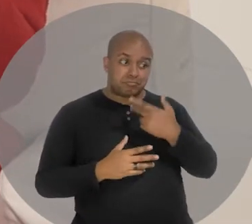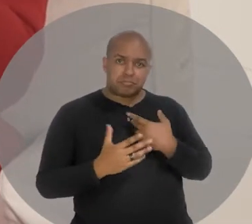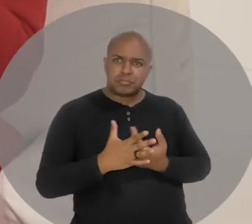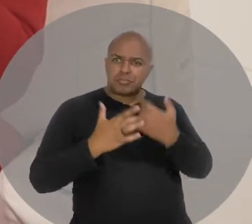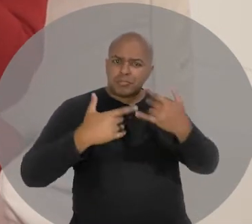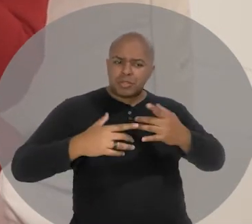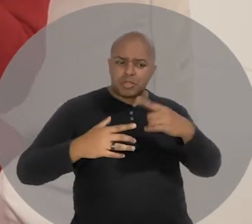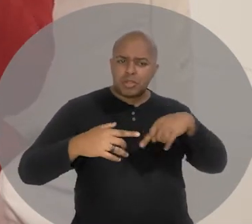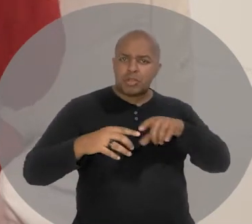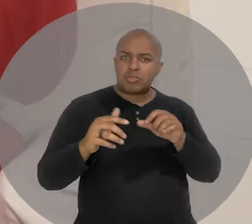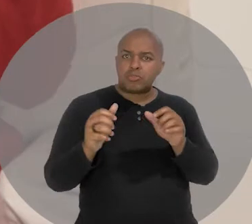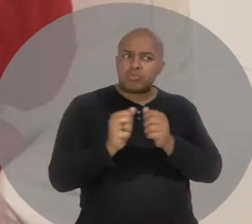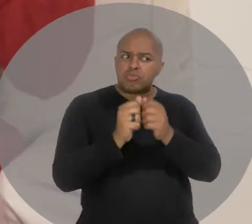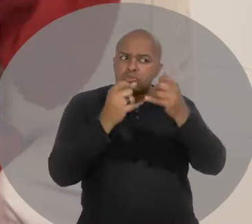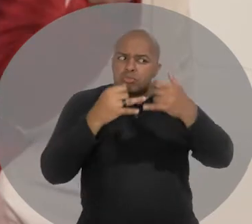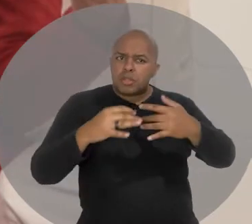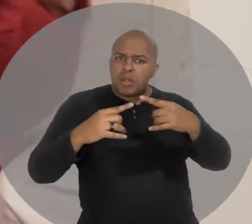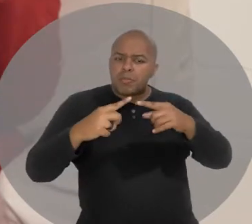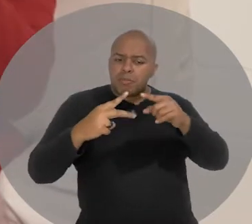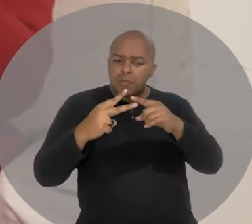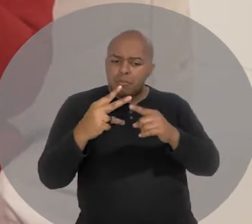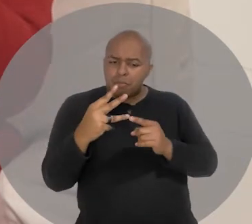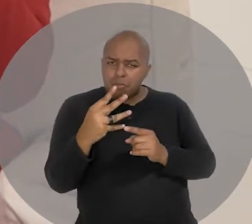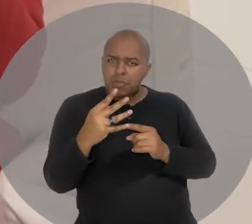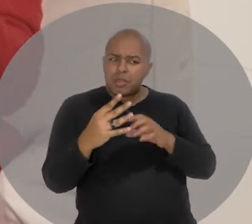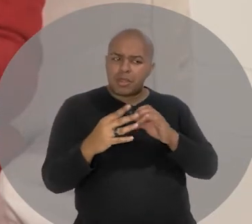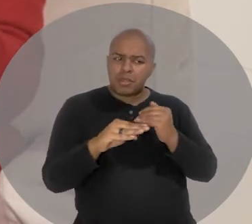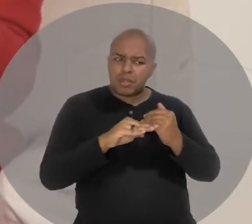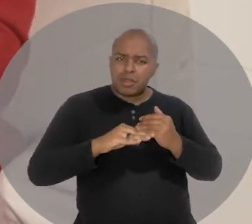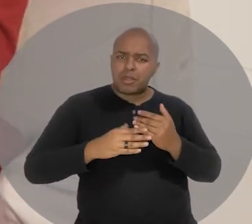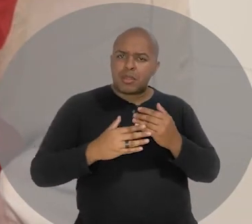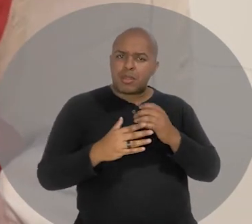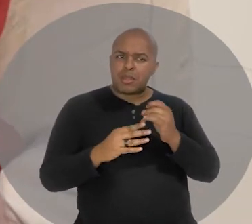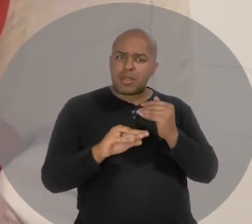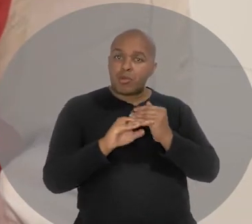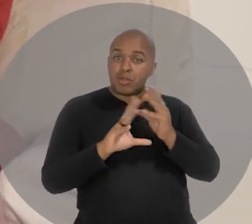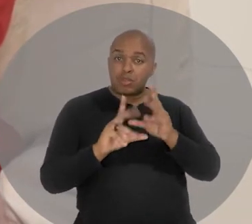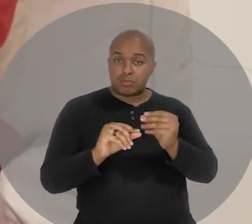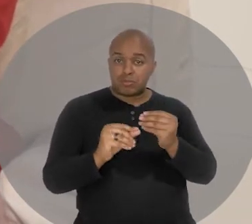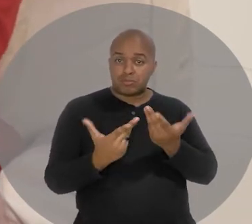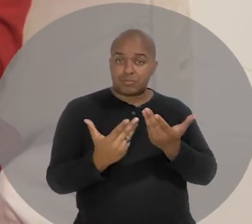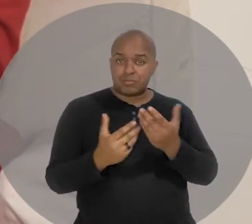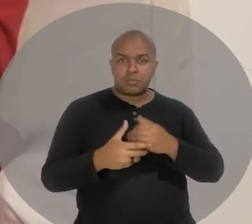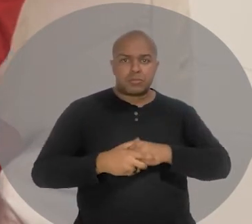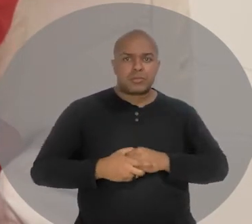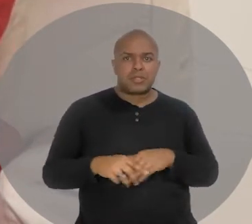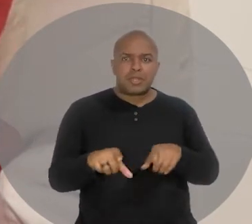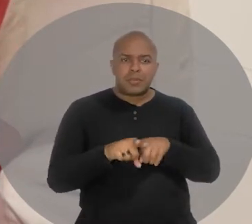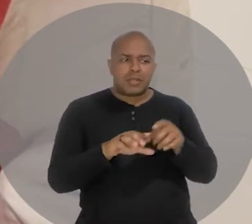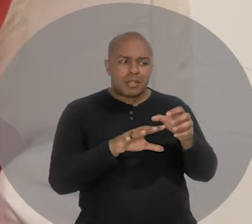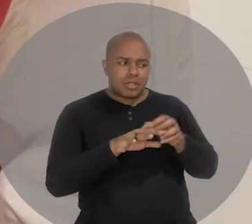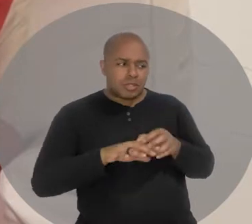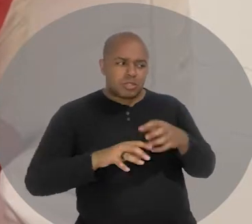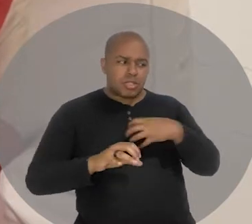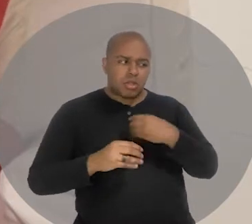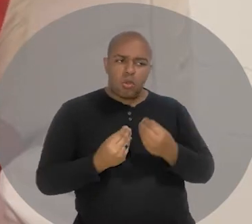jus à questão da equidade, à questão da igualdade e trazer formas